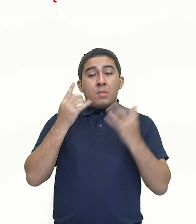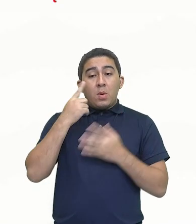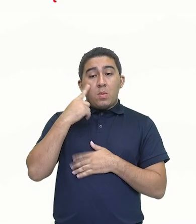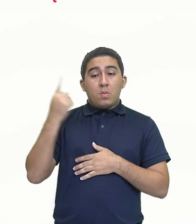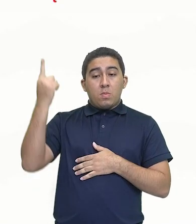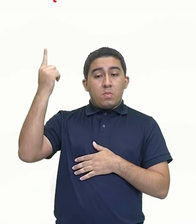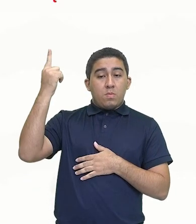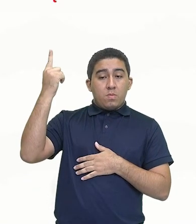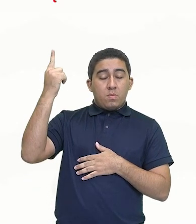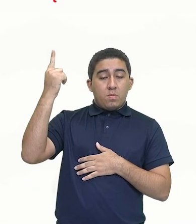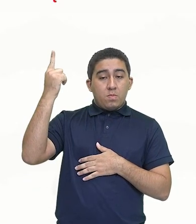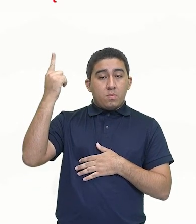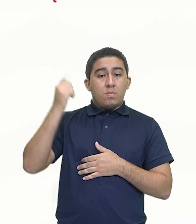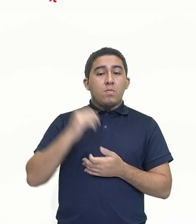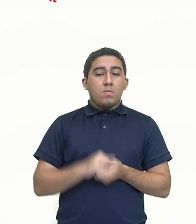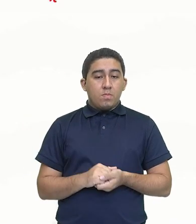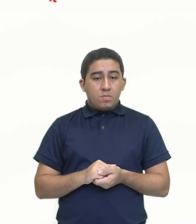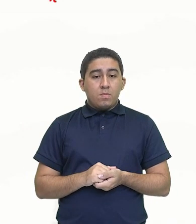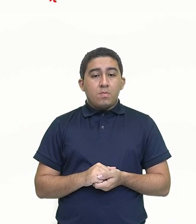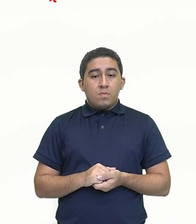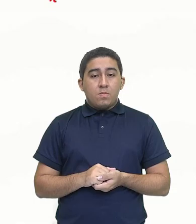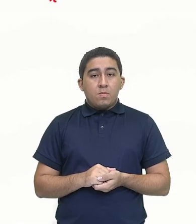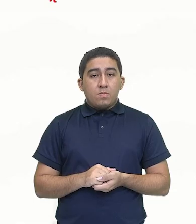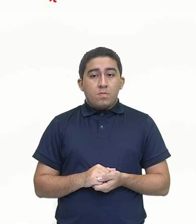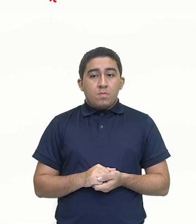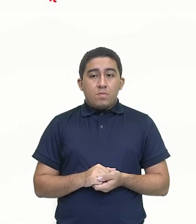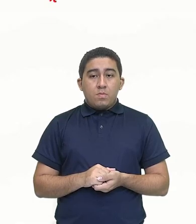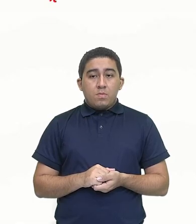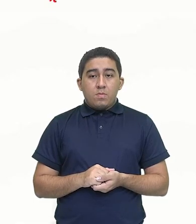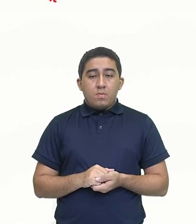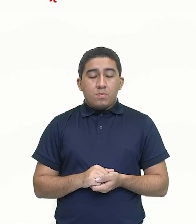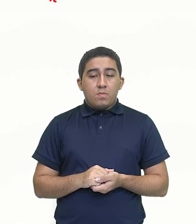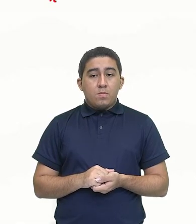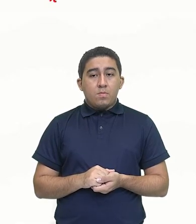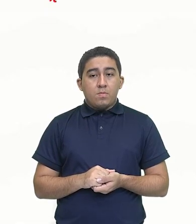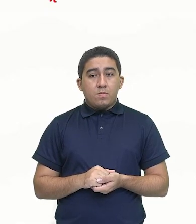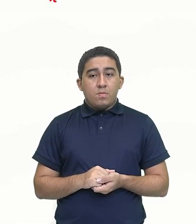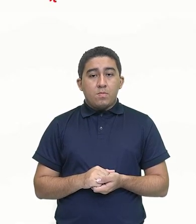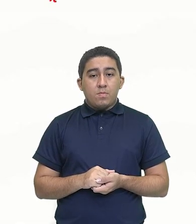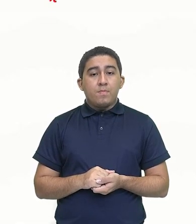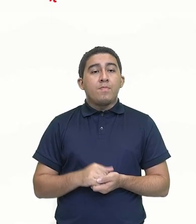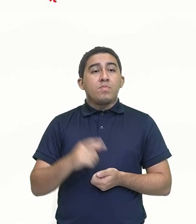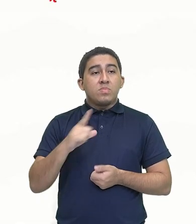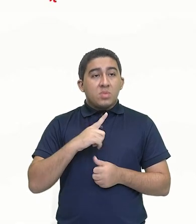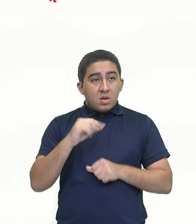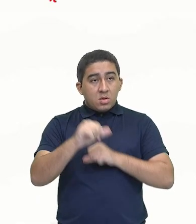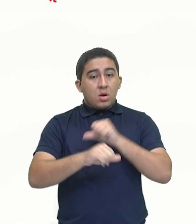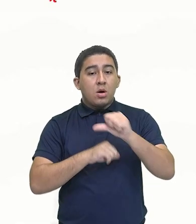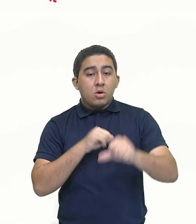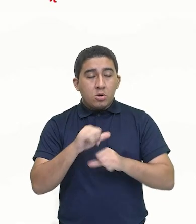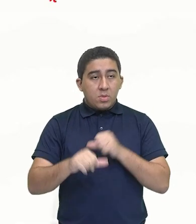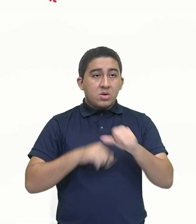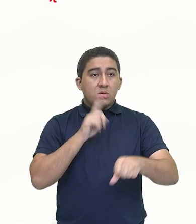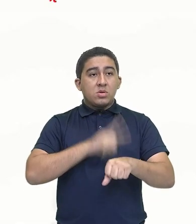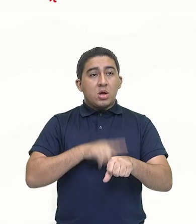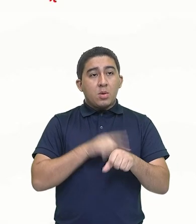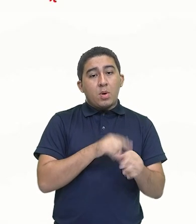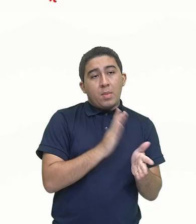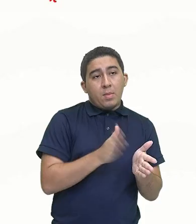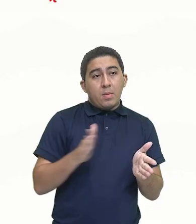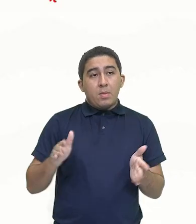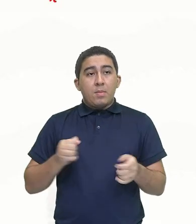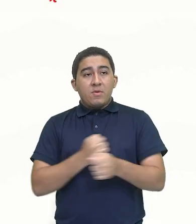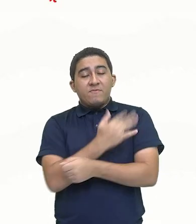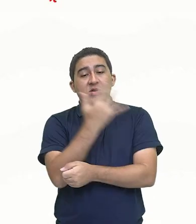né, sazonal, onde vai havendo essa mudança ao longo do tempo, com vegetação